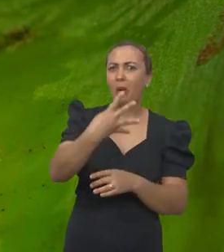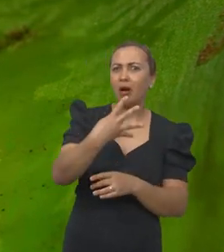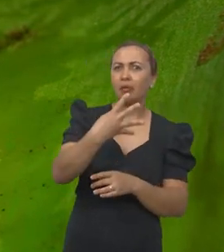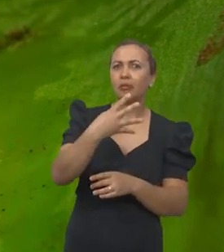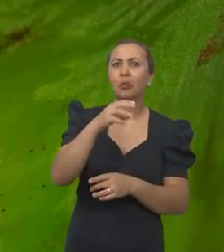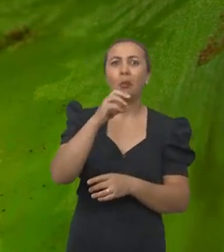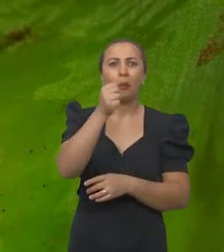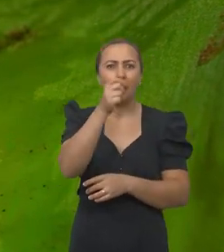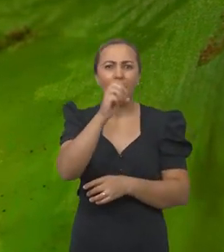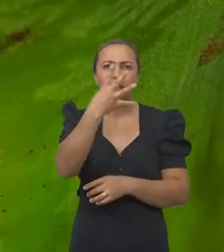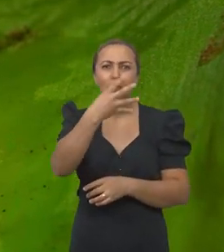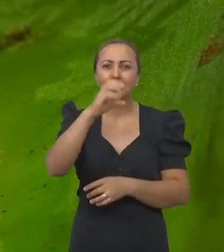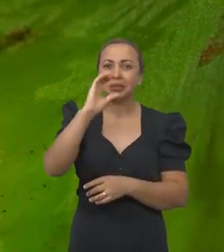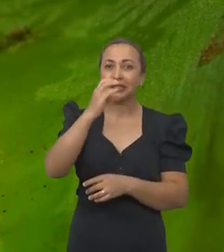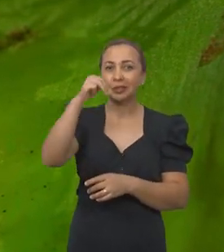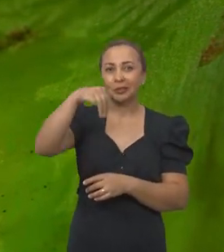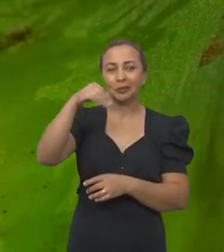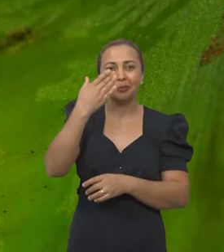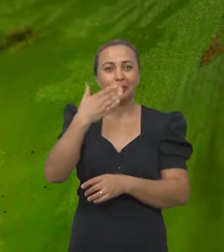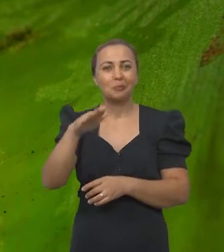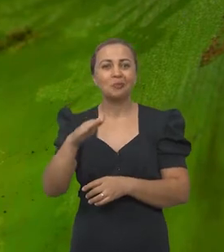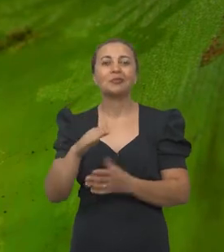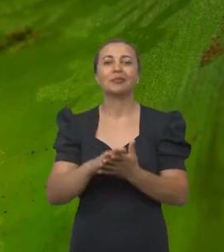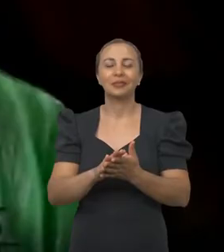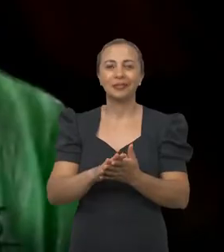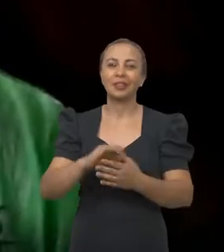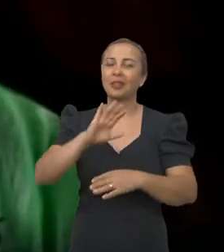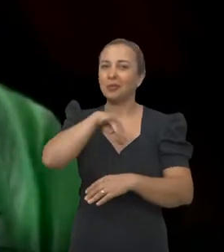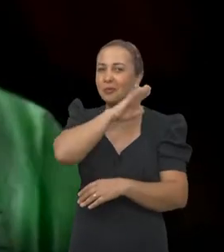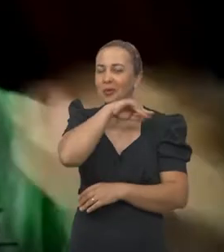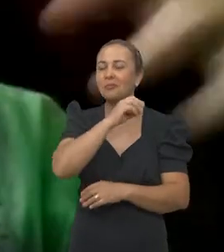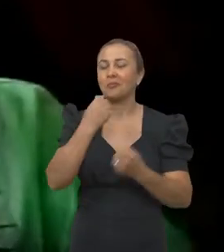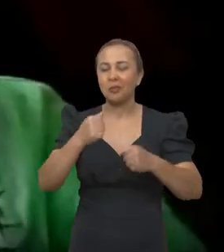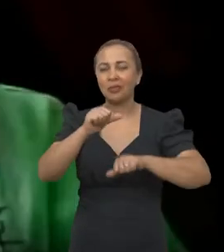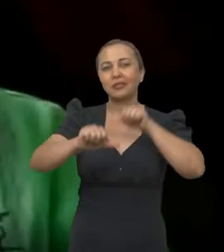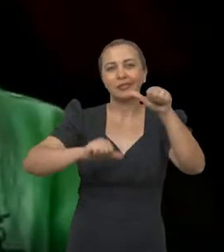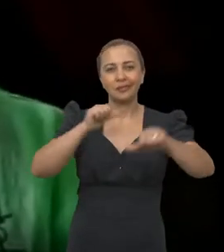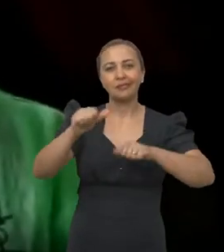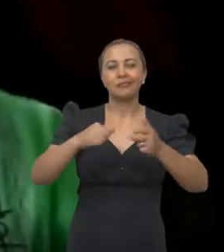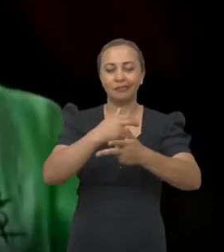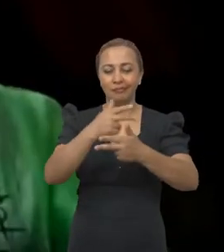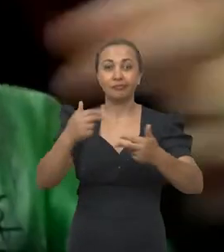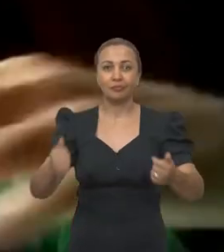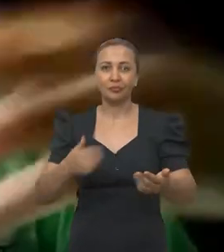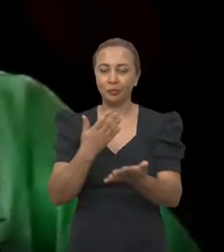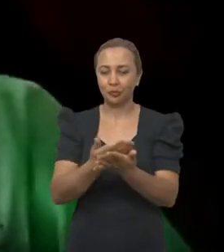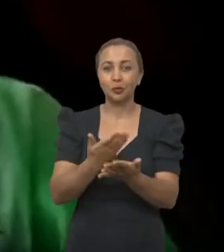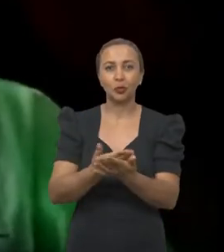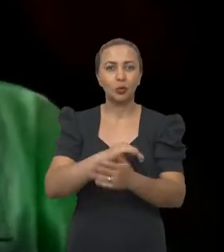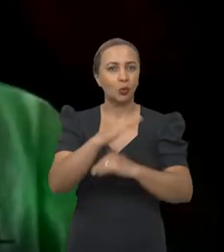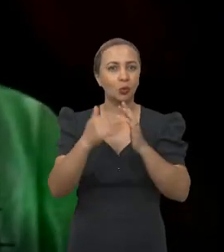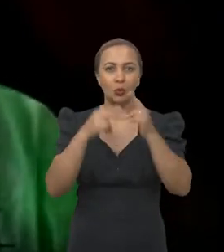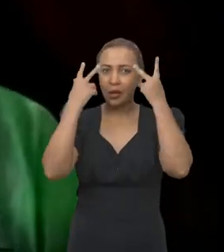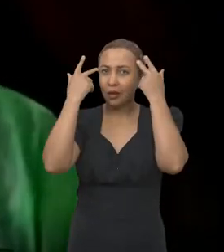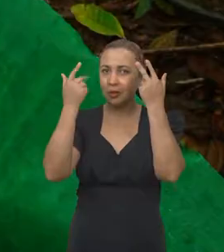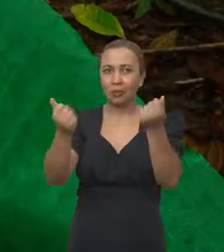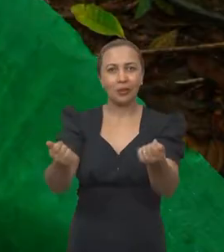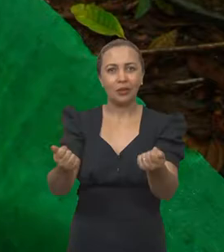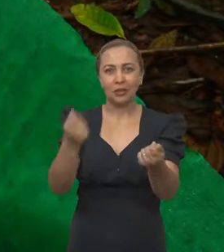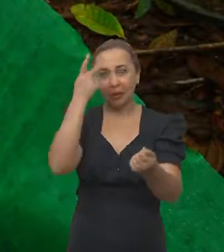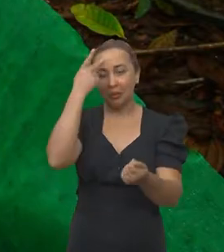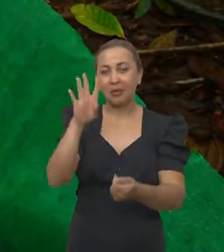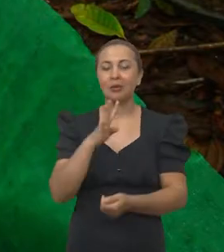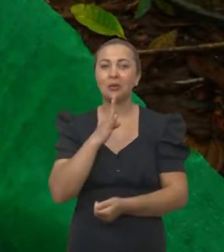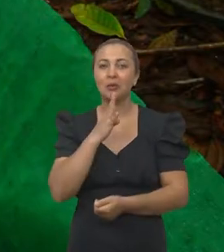chegar ao retorno de quatro passe quatro centímetros e meio né e os pés podem se desenvolver vários estudos de toda